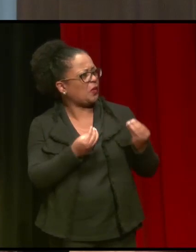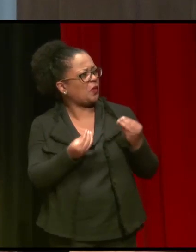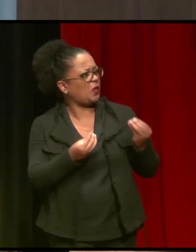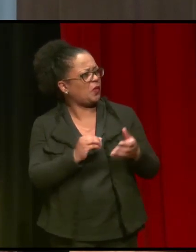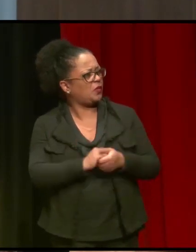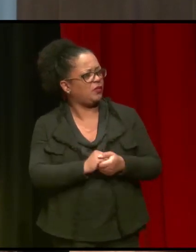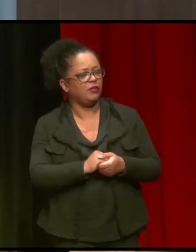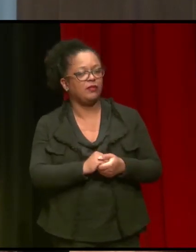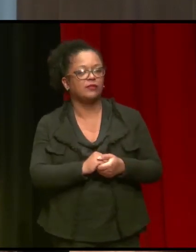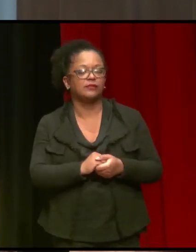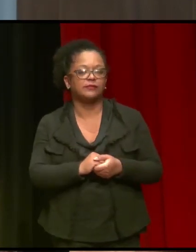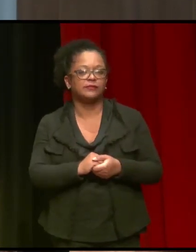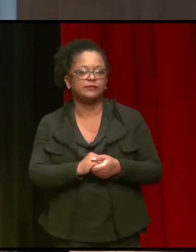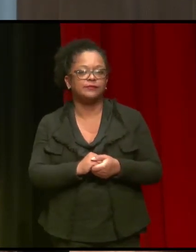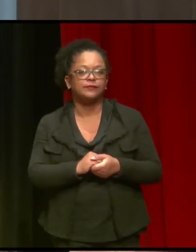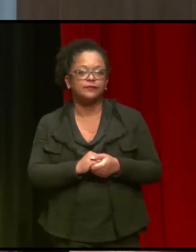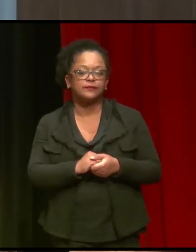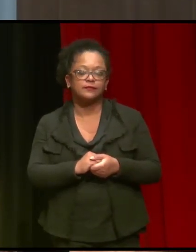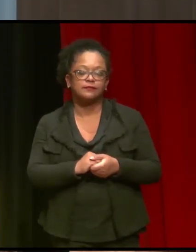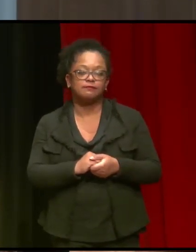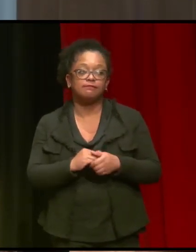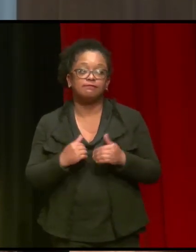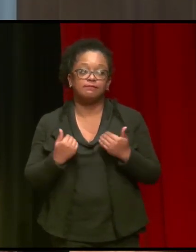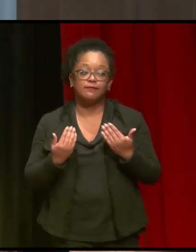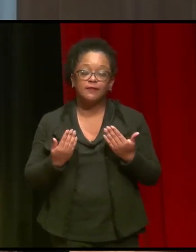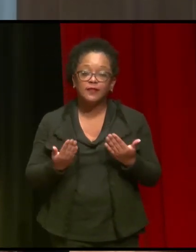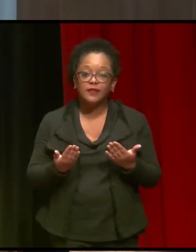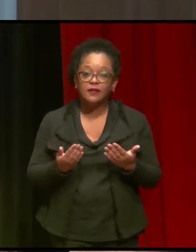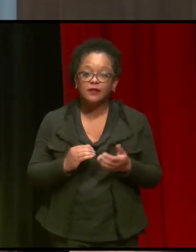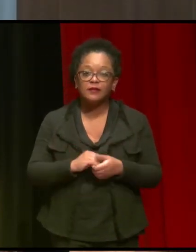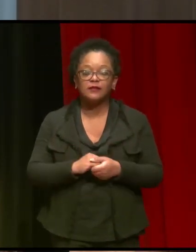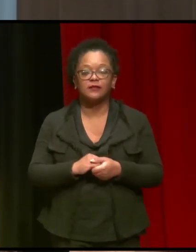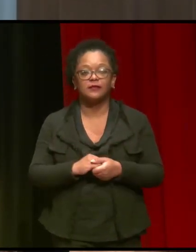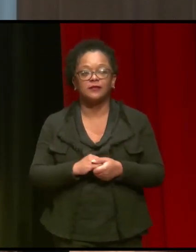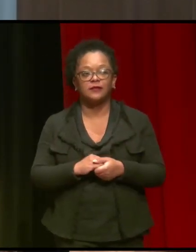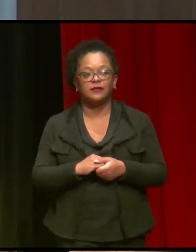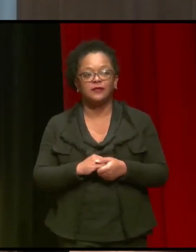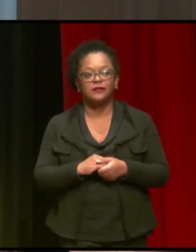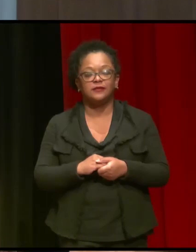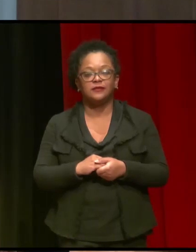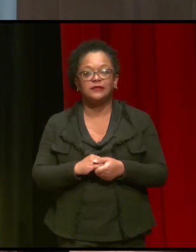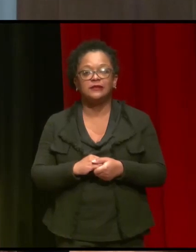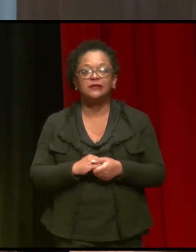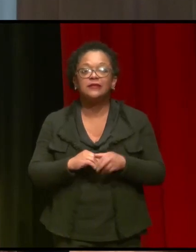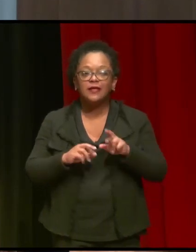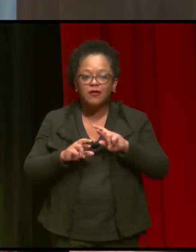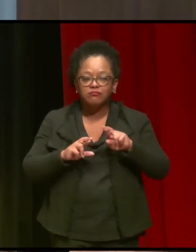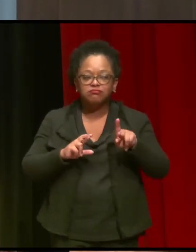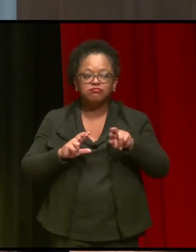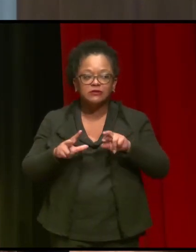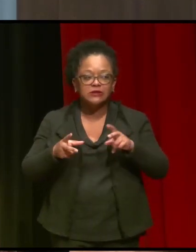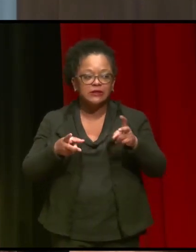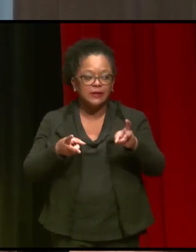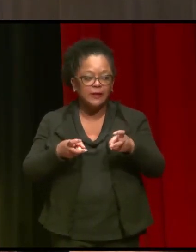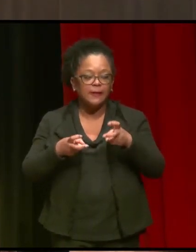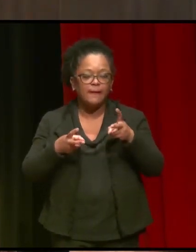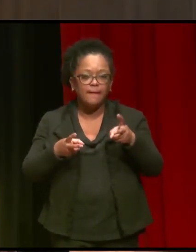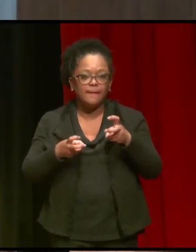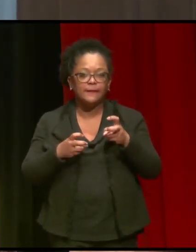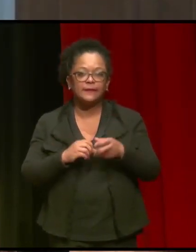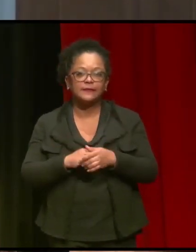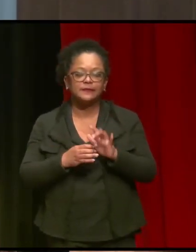dizer quem sou eu. Né? Então aí que está, essa distinção é muito clara. Jesus está dizendo por quê.